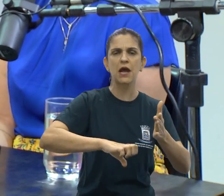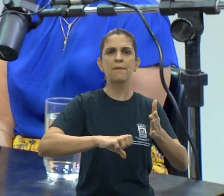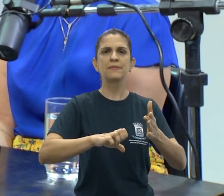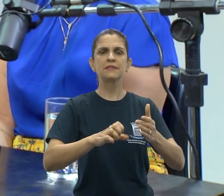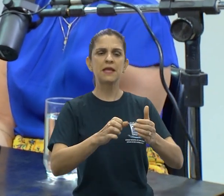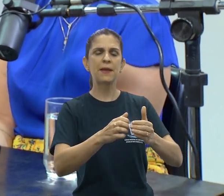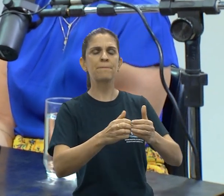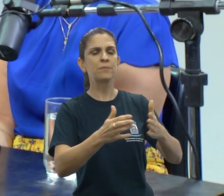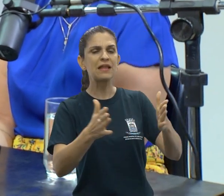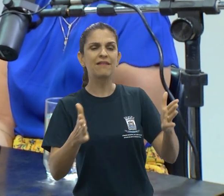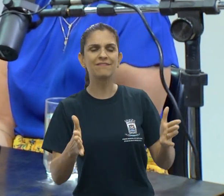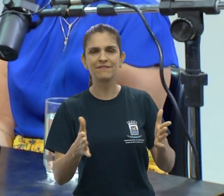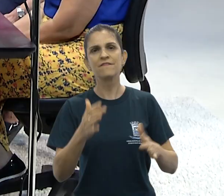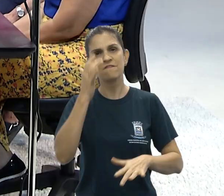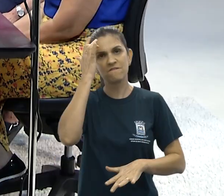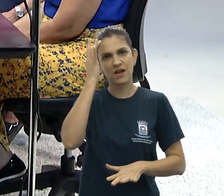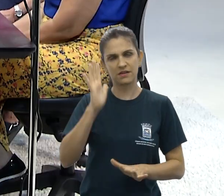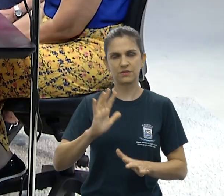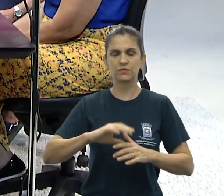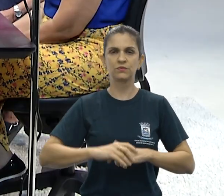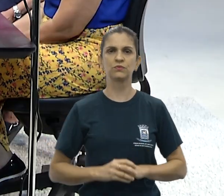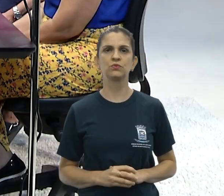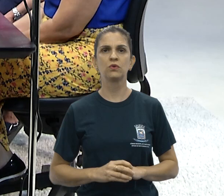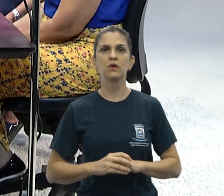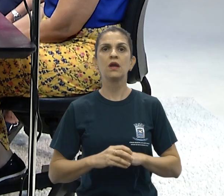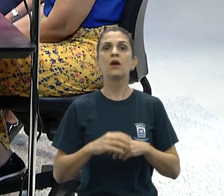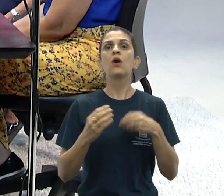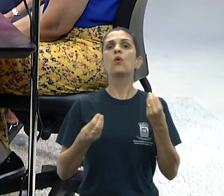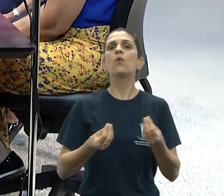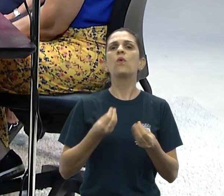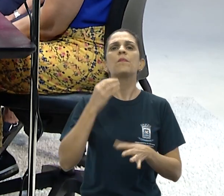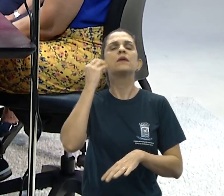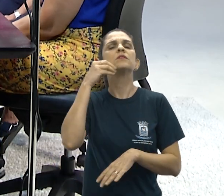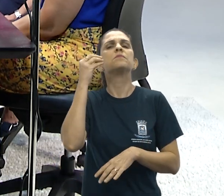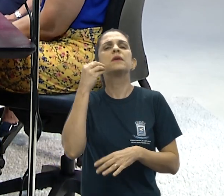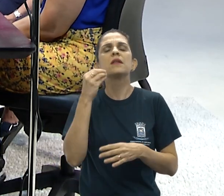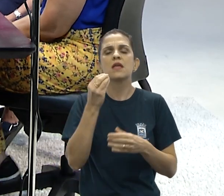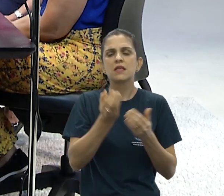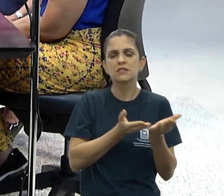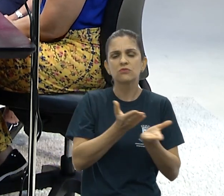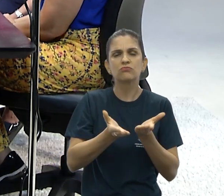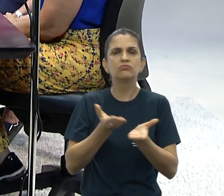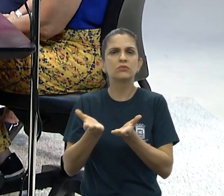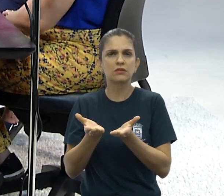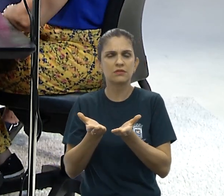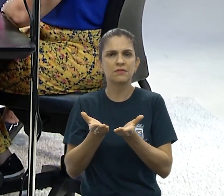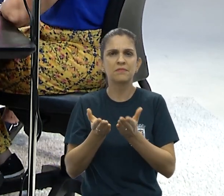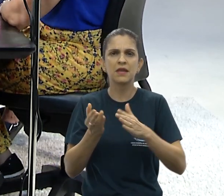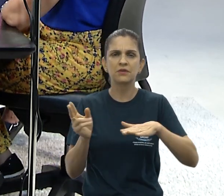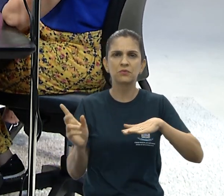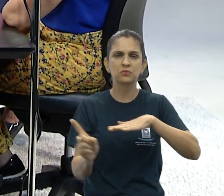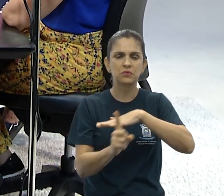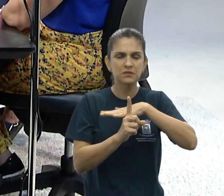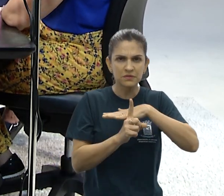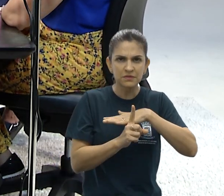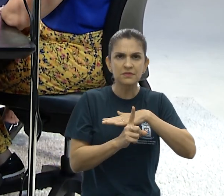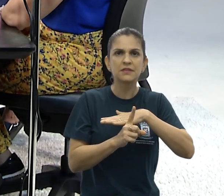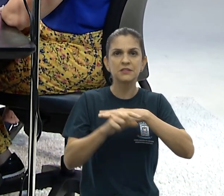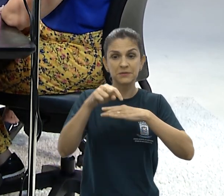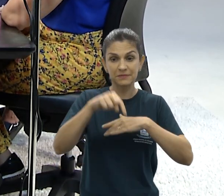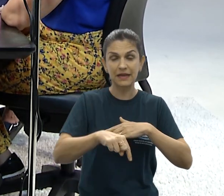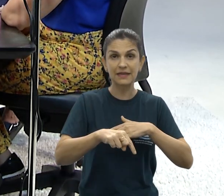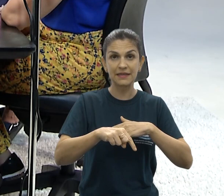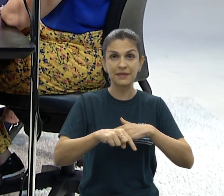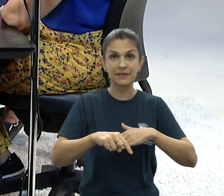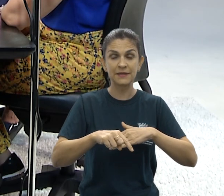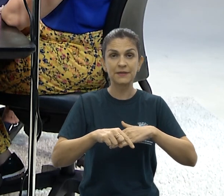tratamento. Mas, Rosane, como é que foi a sua experiência no tratamento da nossa rede de tratamento oncológico aqui de Campo Grande,